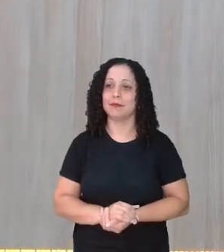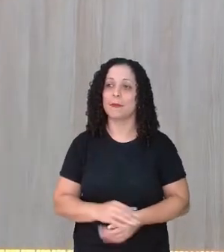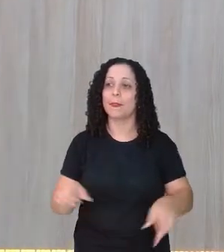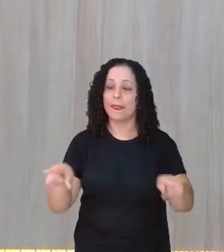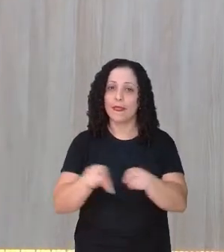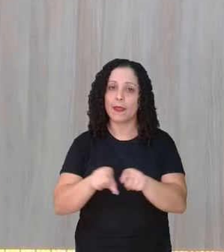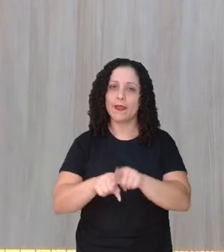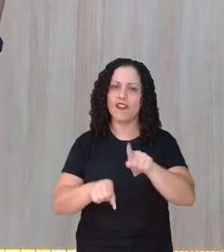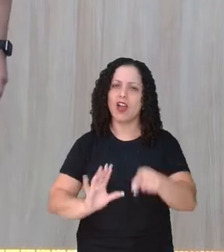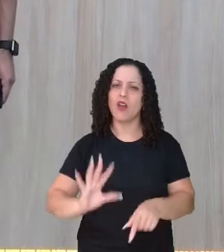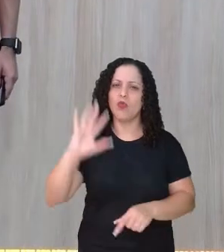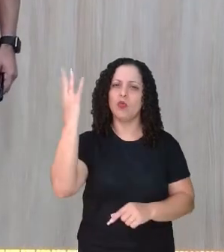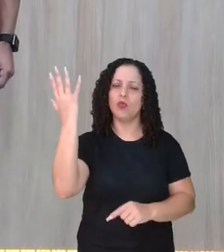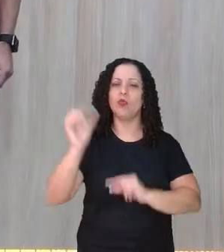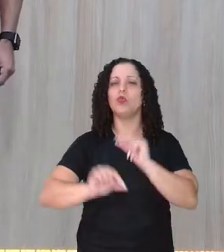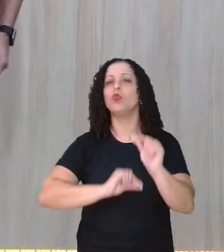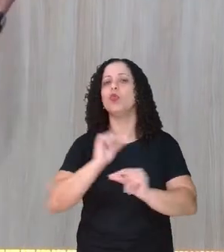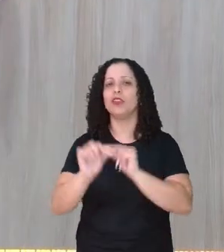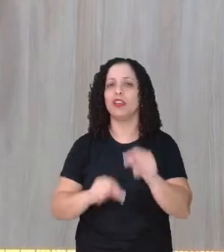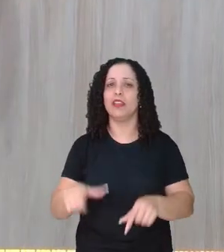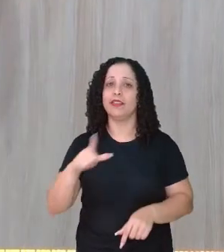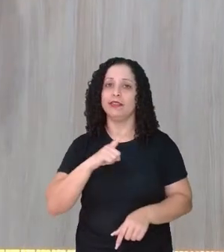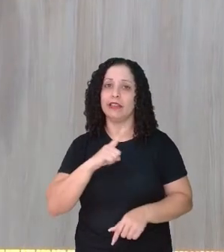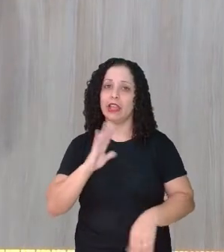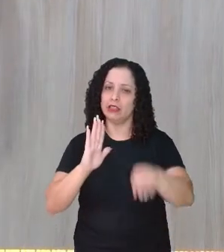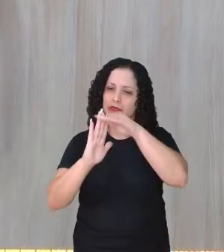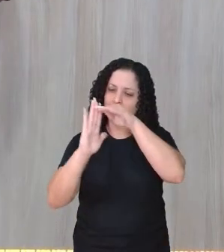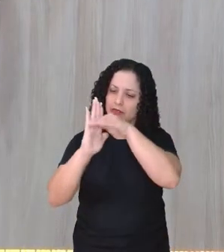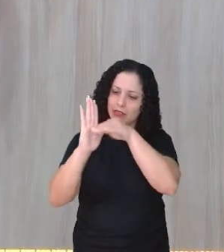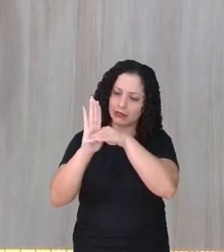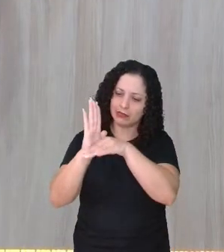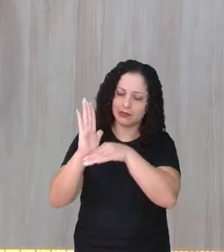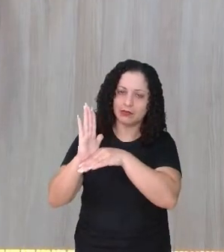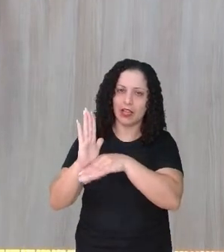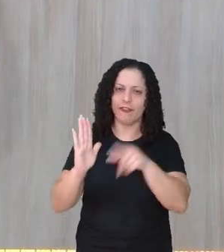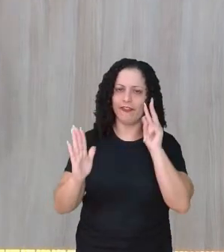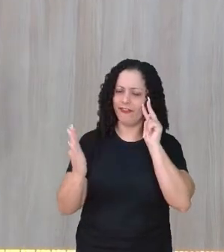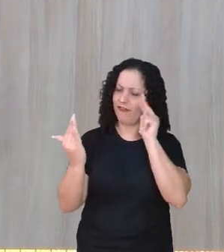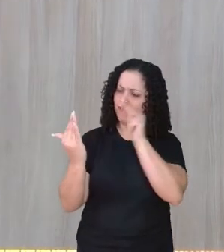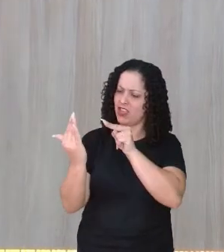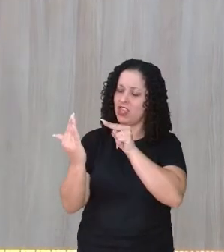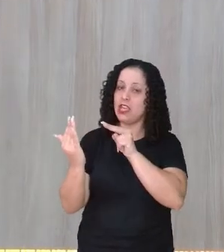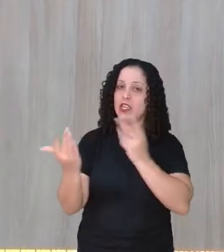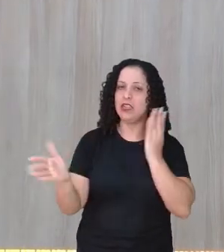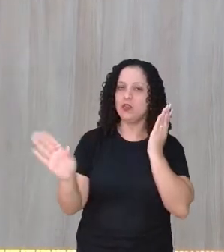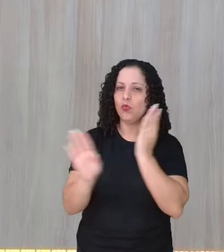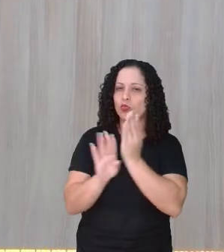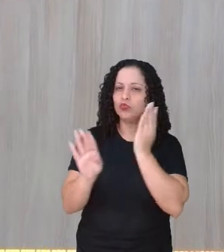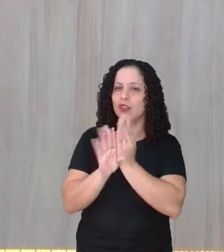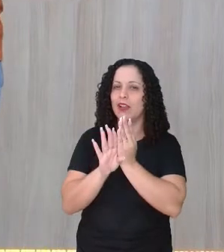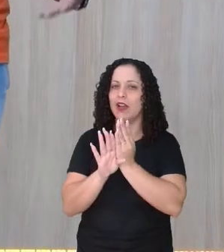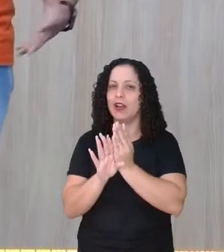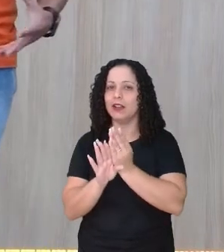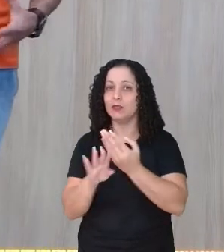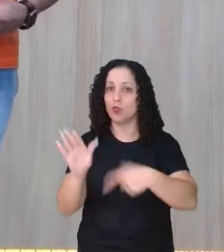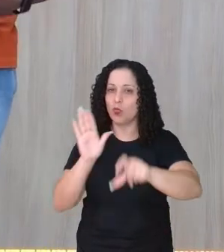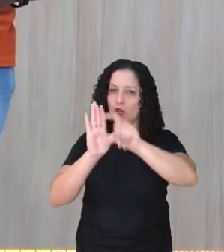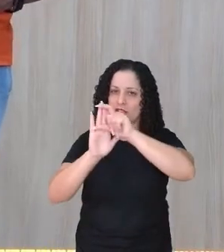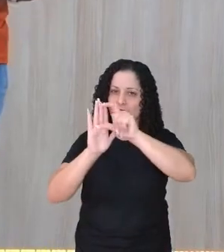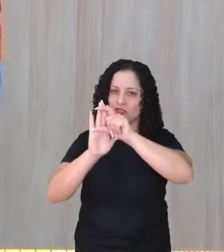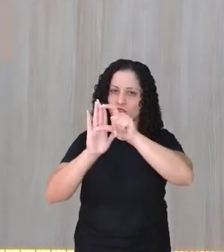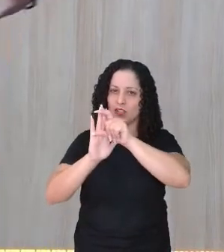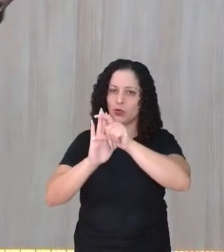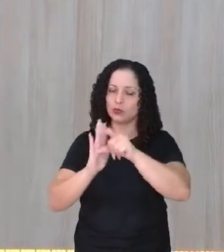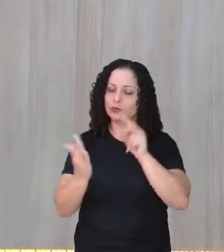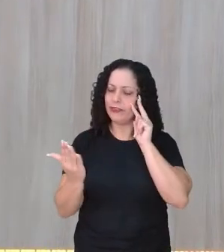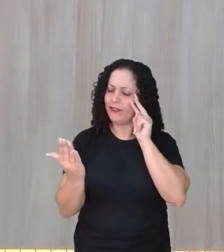acontecer, tá? Problemas que você vai resolver, que você vai chegar numa expressão, tá? Em que você vai